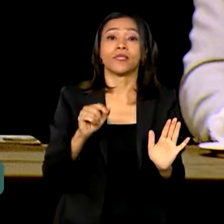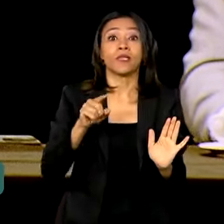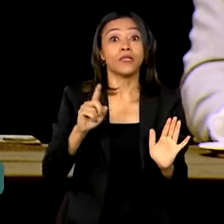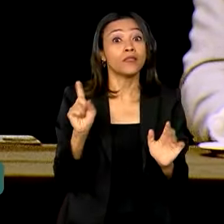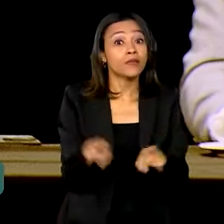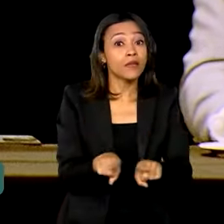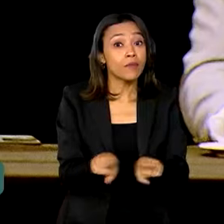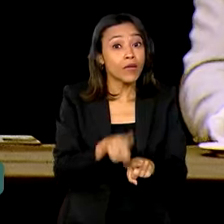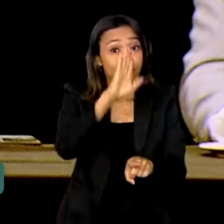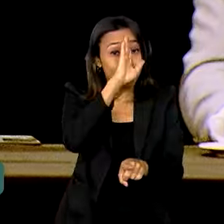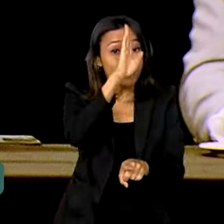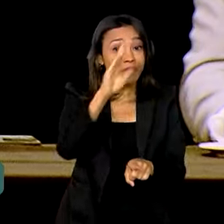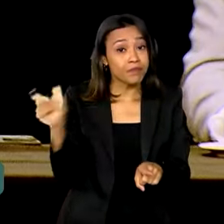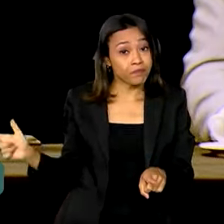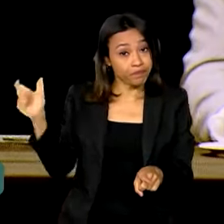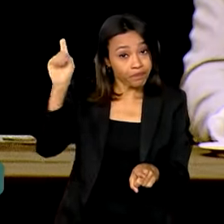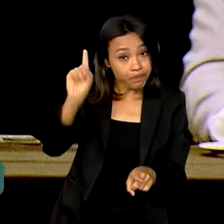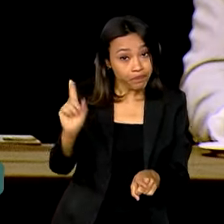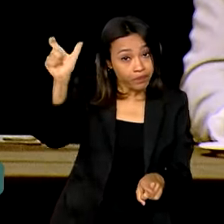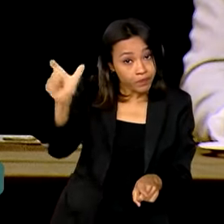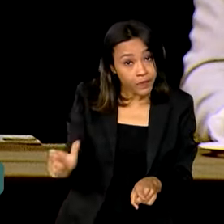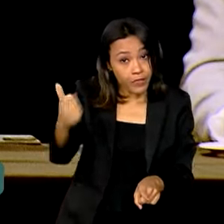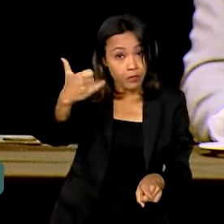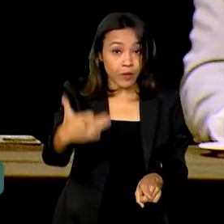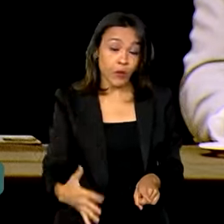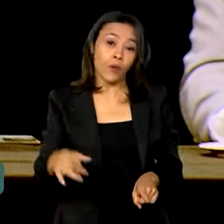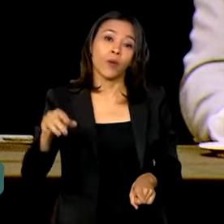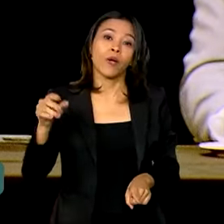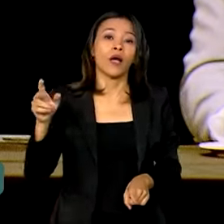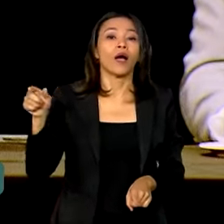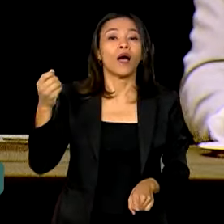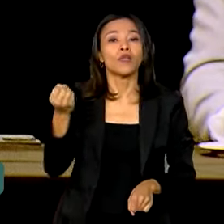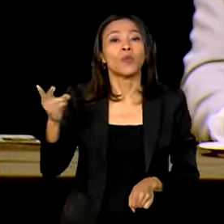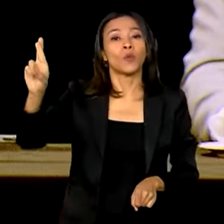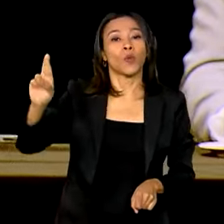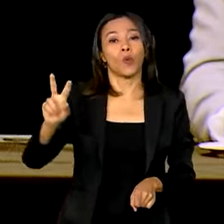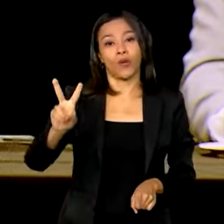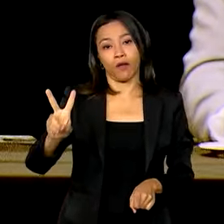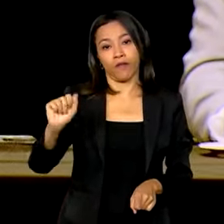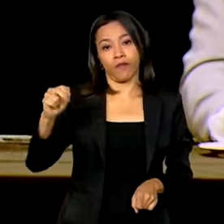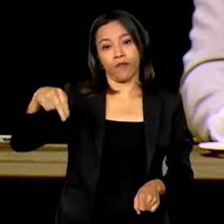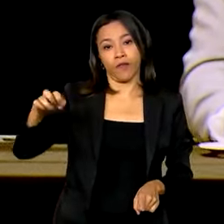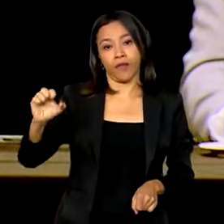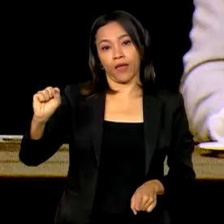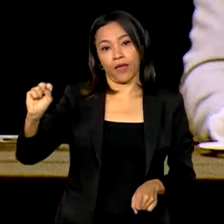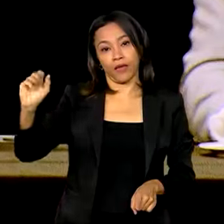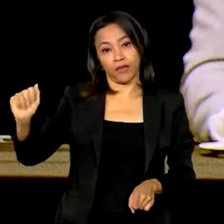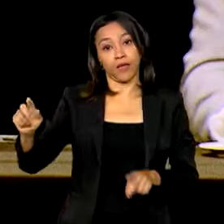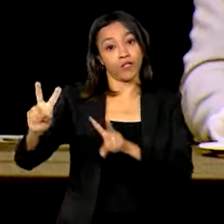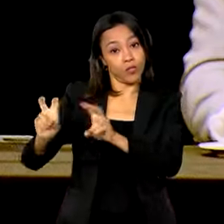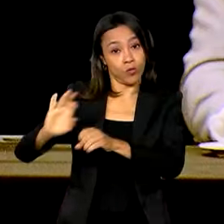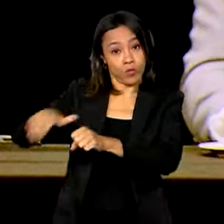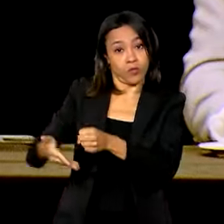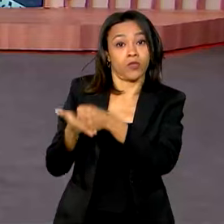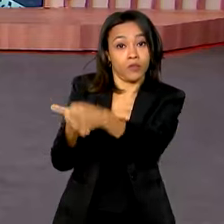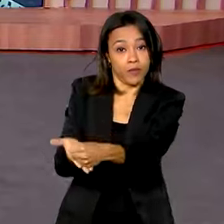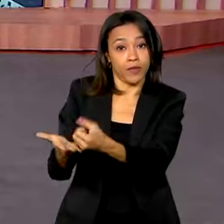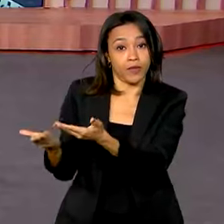foi realçado pela doutora Vanessa, que é a questão da